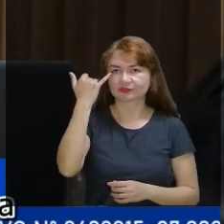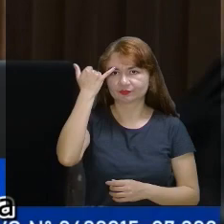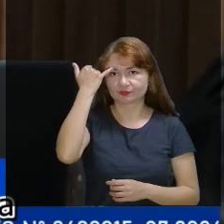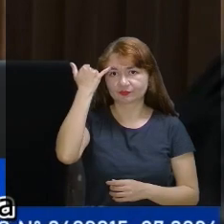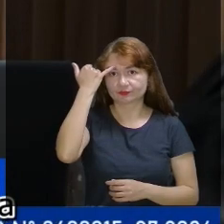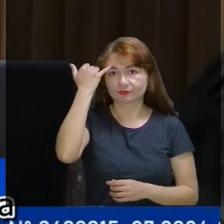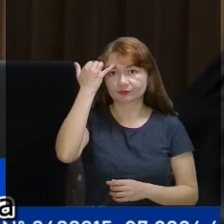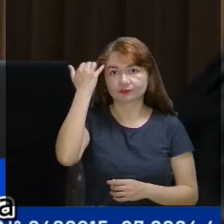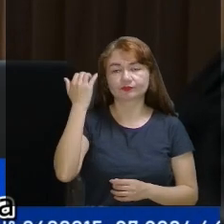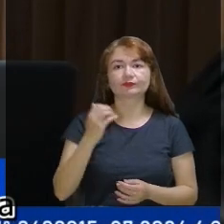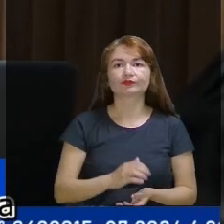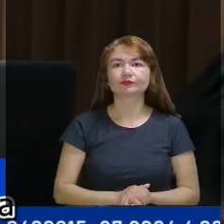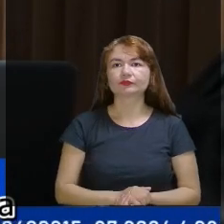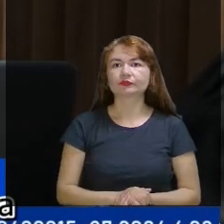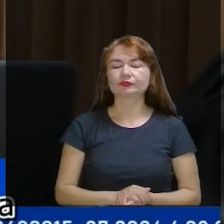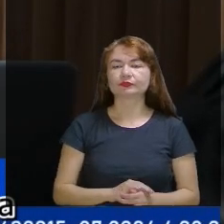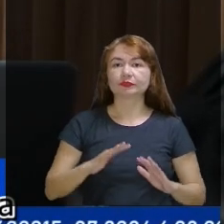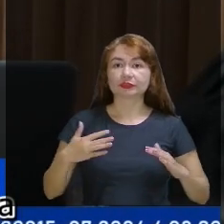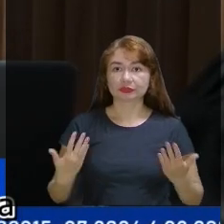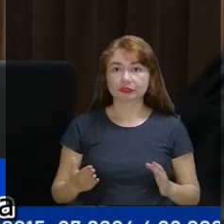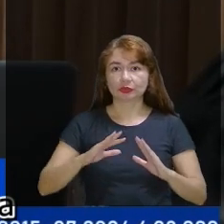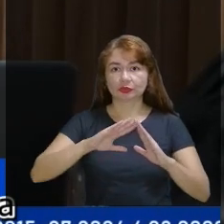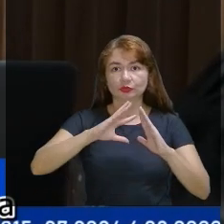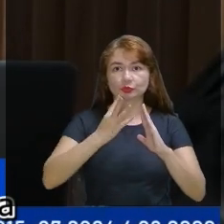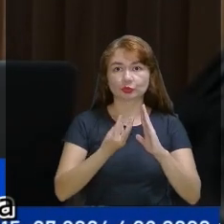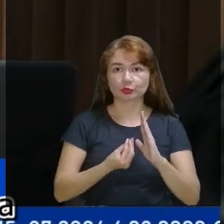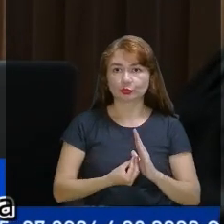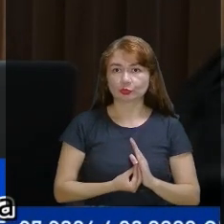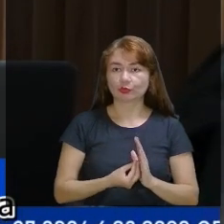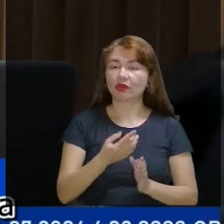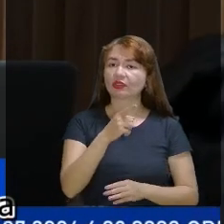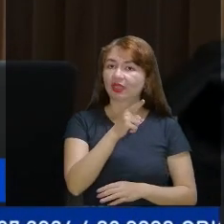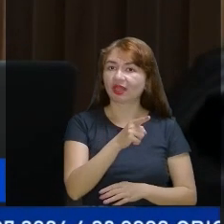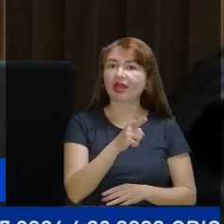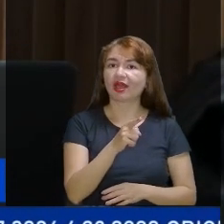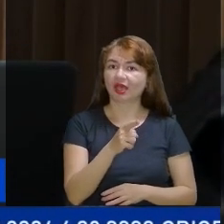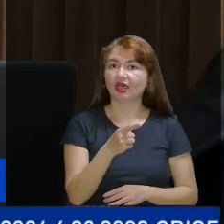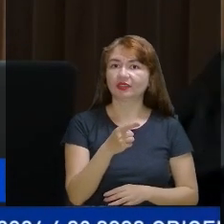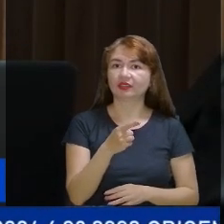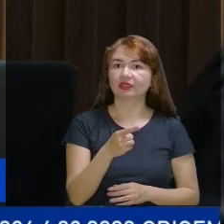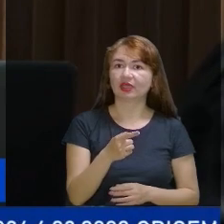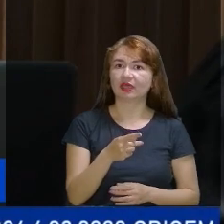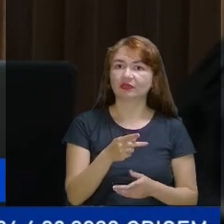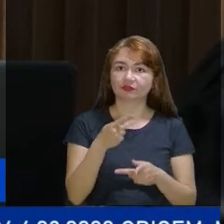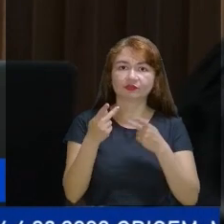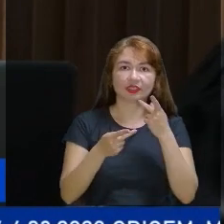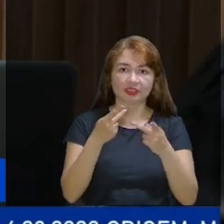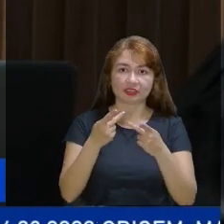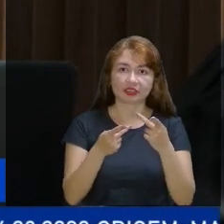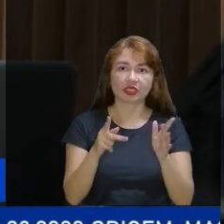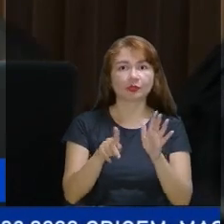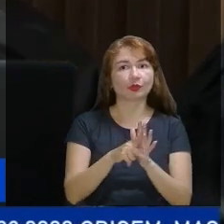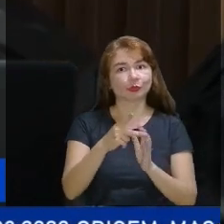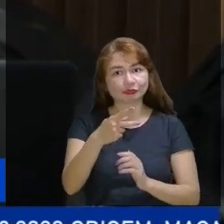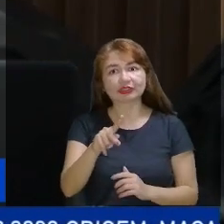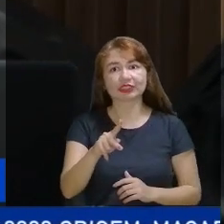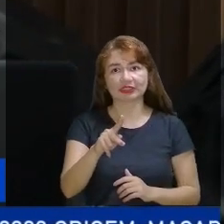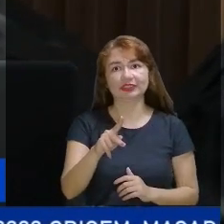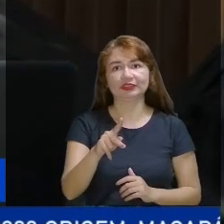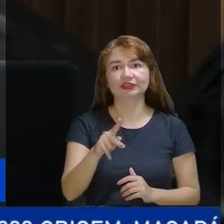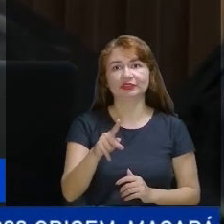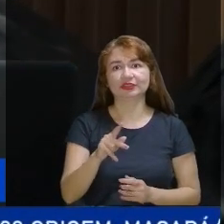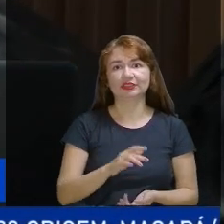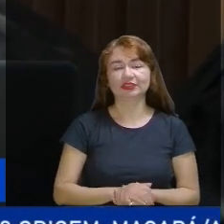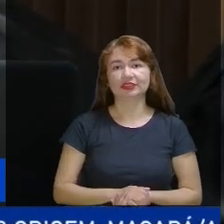que levantaram essa discussão no dia lá. Então, isso me chamou a atenção também, porque, claro, o lugar de fala deles é muito importante, porque eles